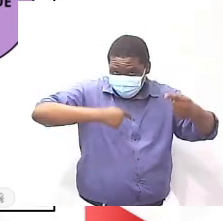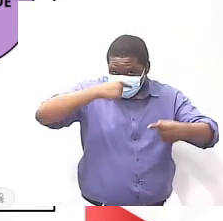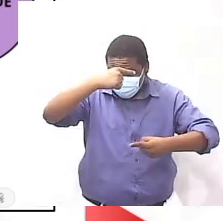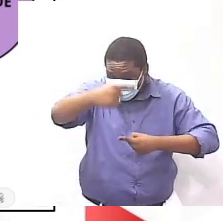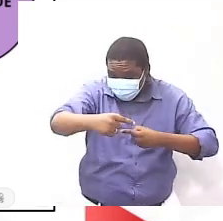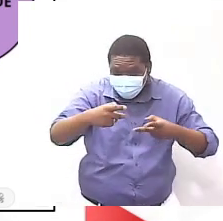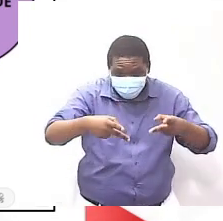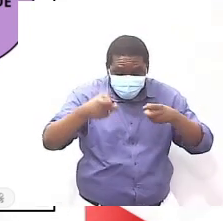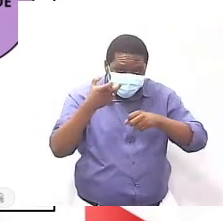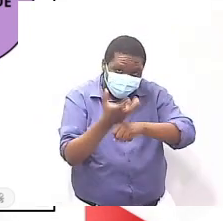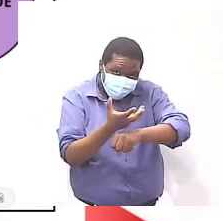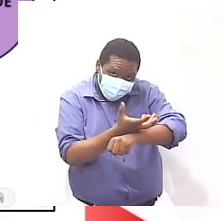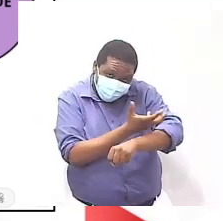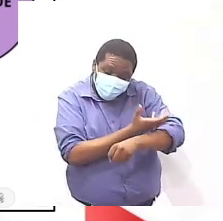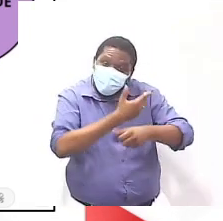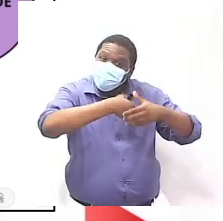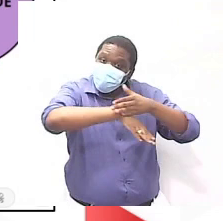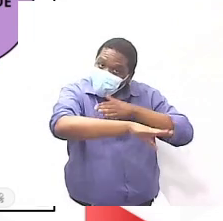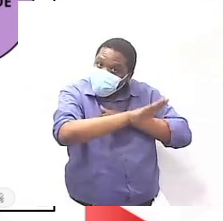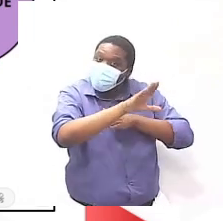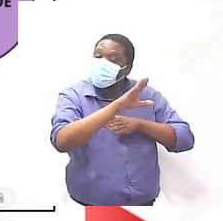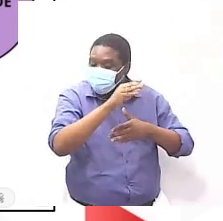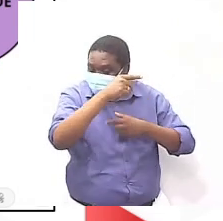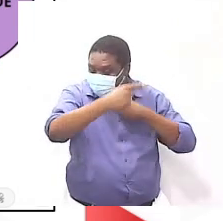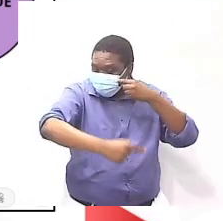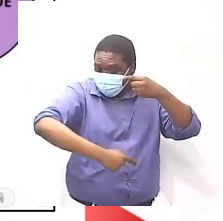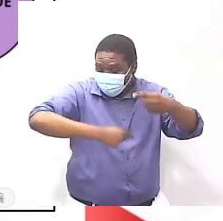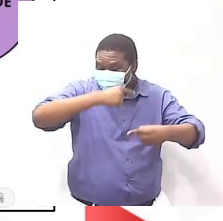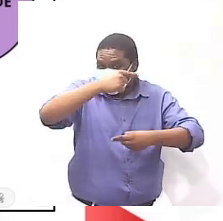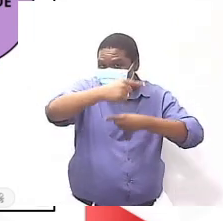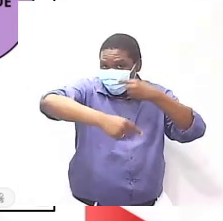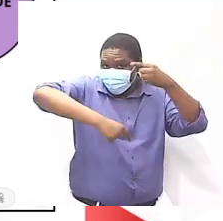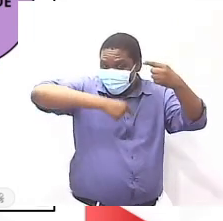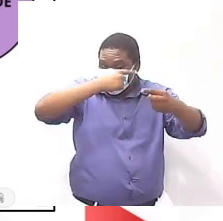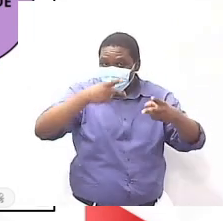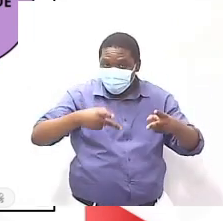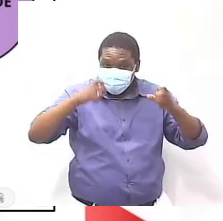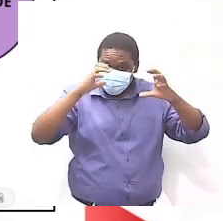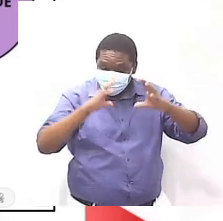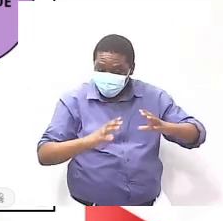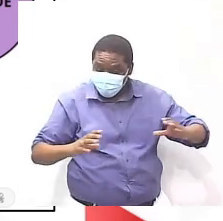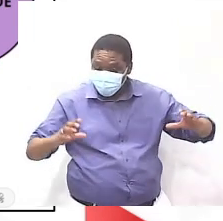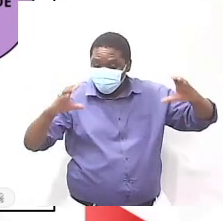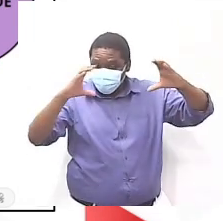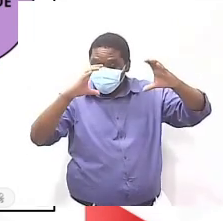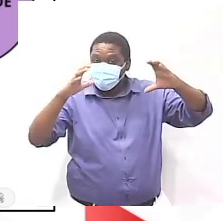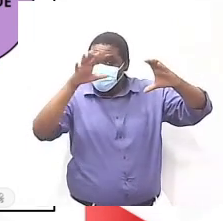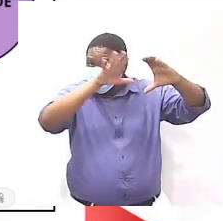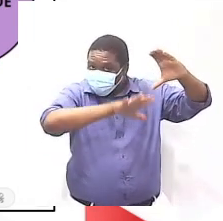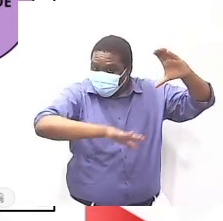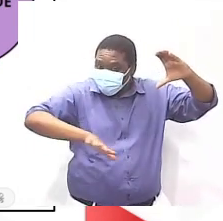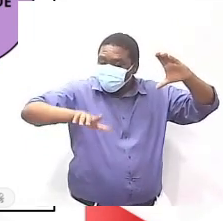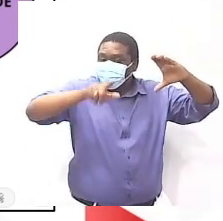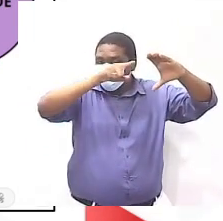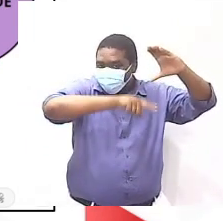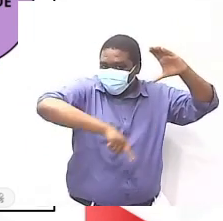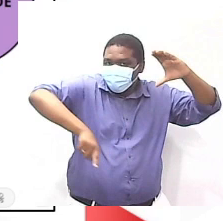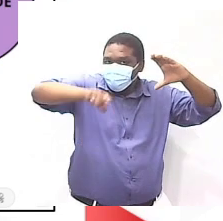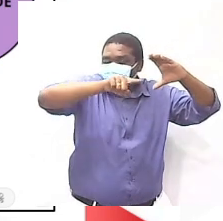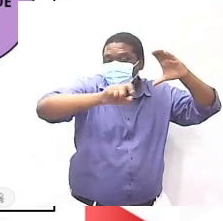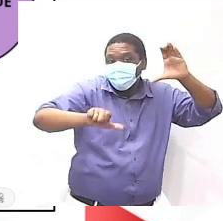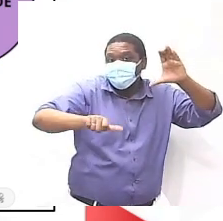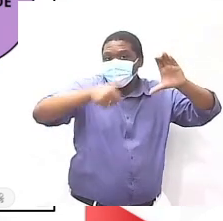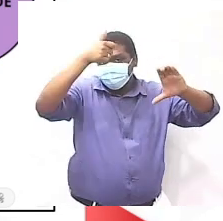capim foi enrolando. E aí a gente tem um cilindro como a primeira, né, nesse caso aí, a primeira